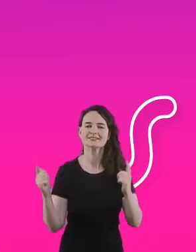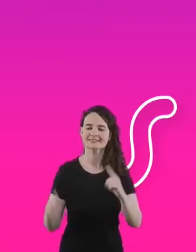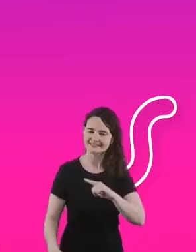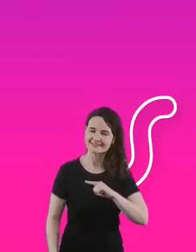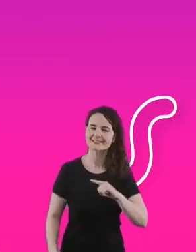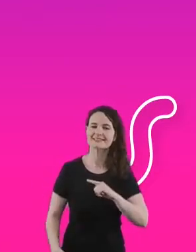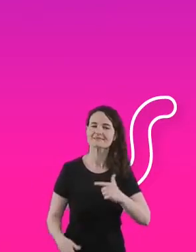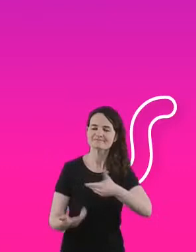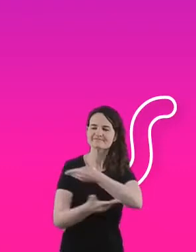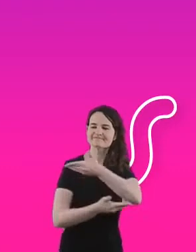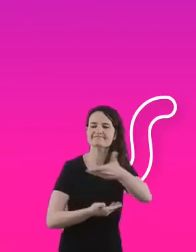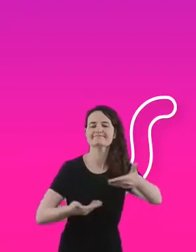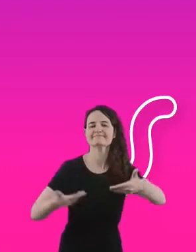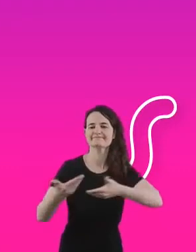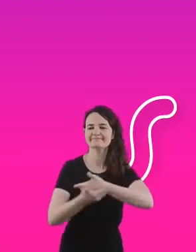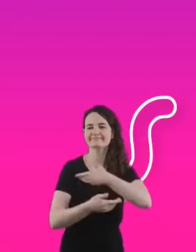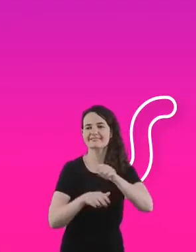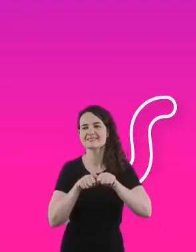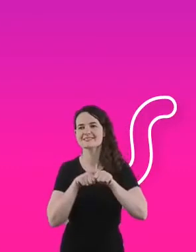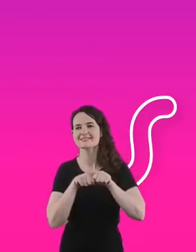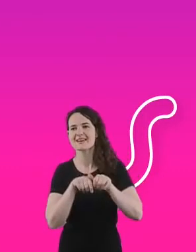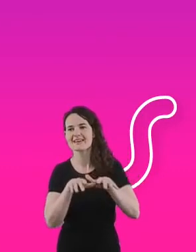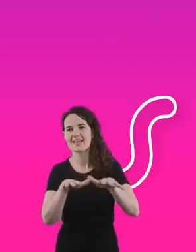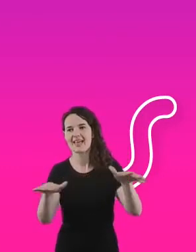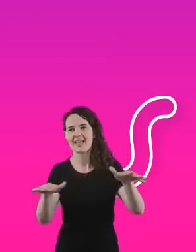para entender que